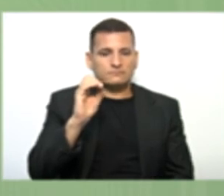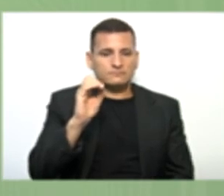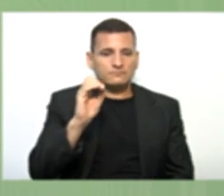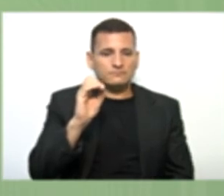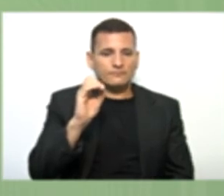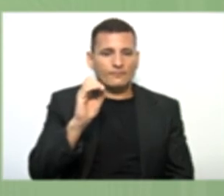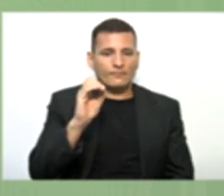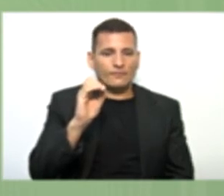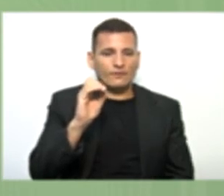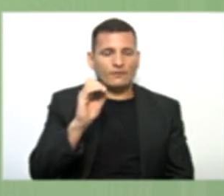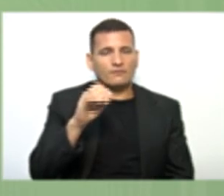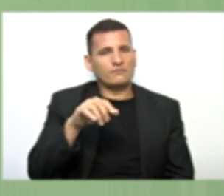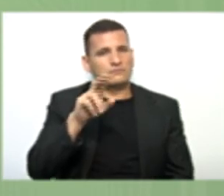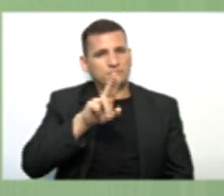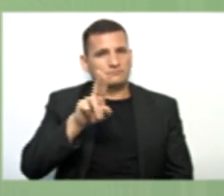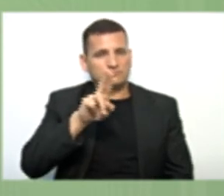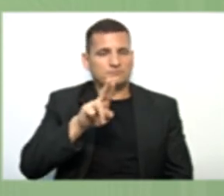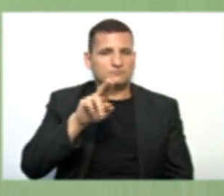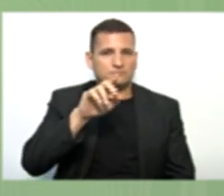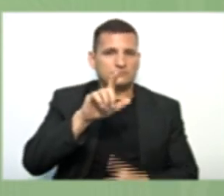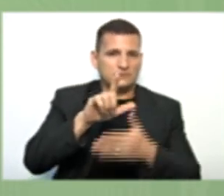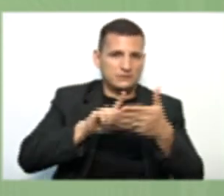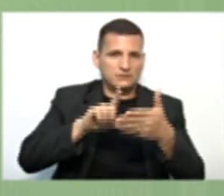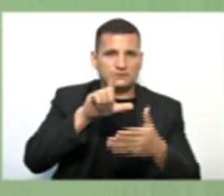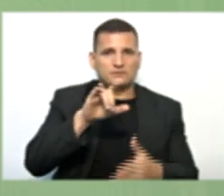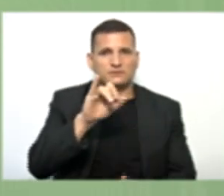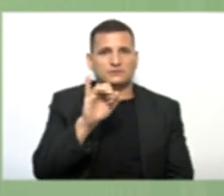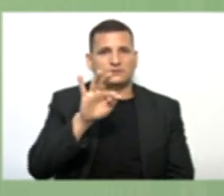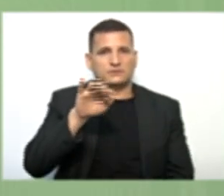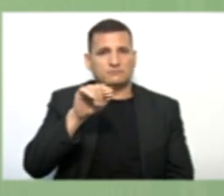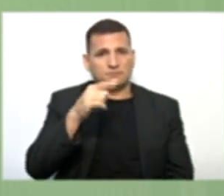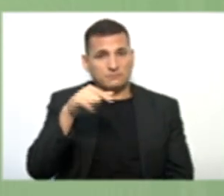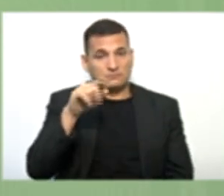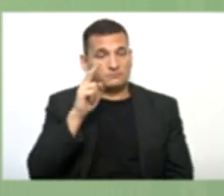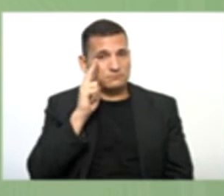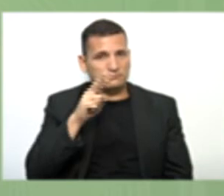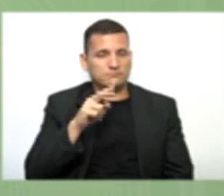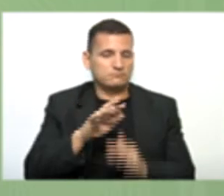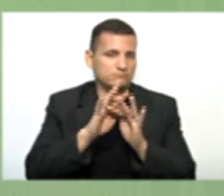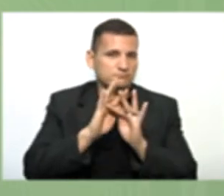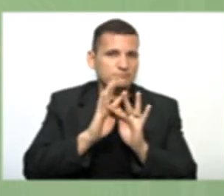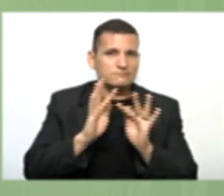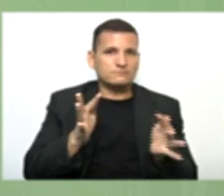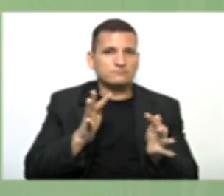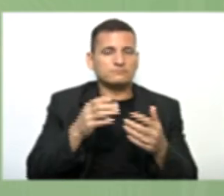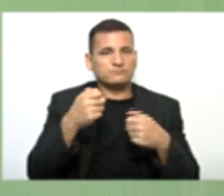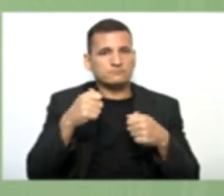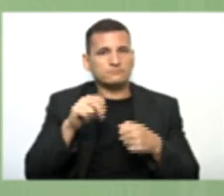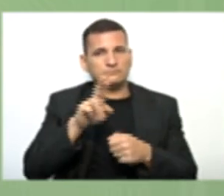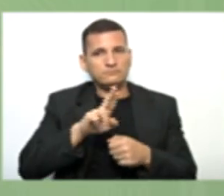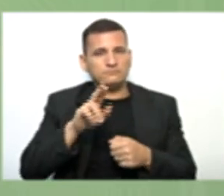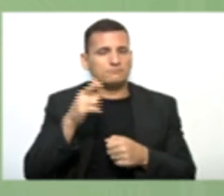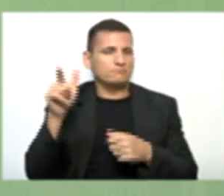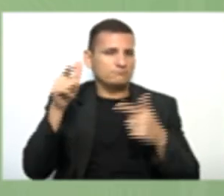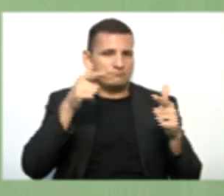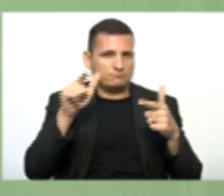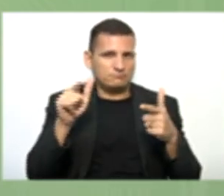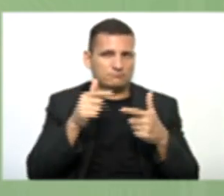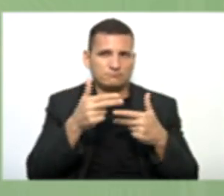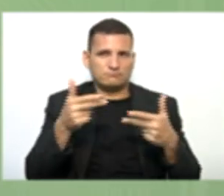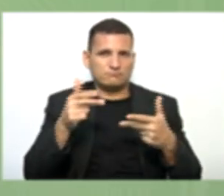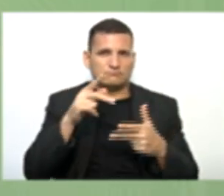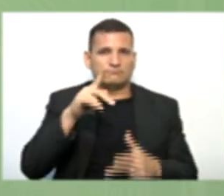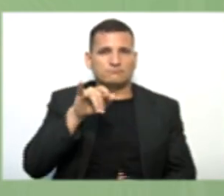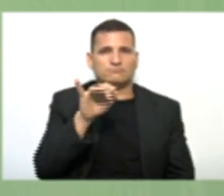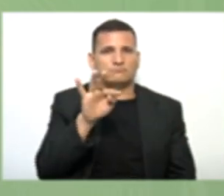criar um jogo da velha usando lista, né? Mas vocês vão ver que é simples assim. Para isso ele precisa utilizar também as outras atribuições de Python, que é as